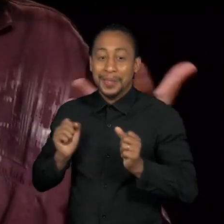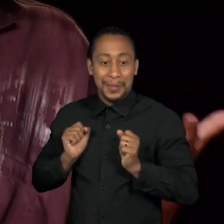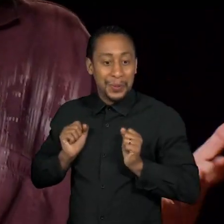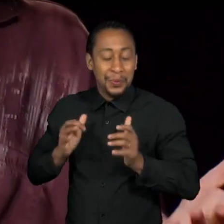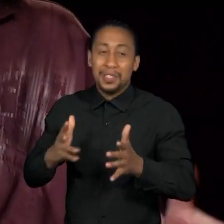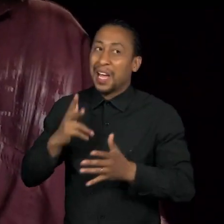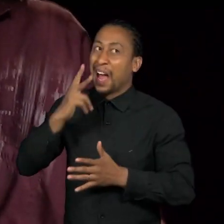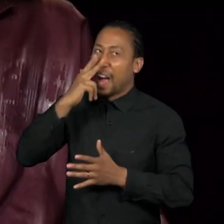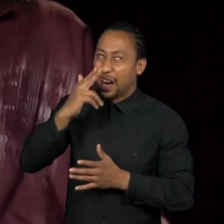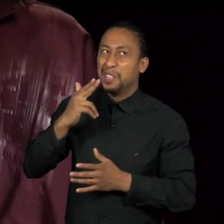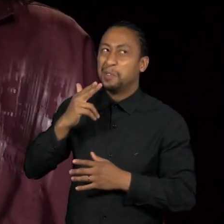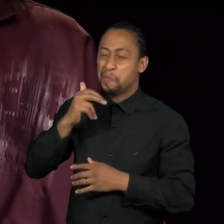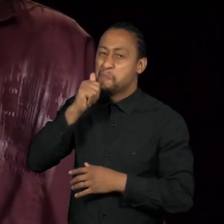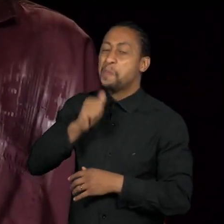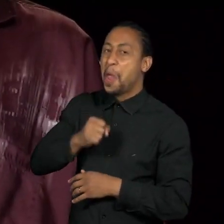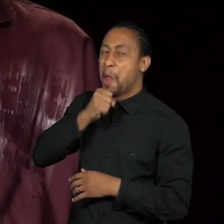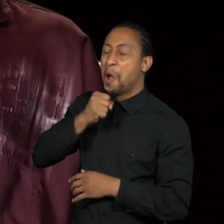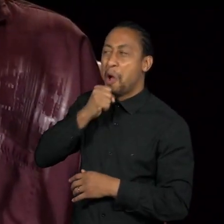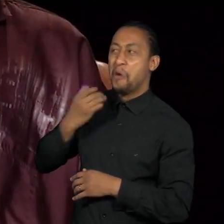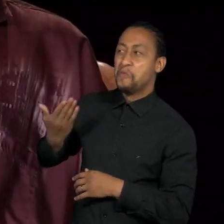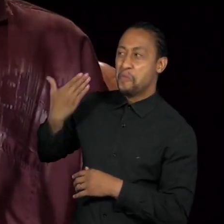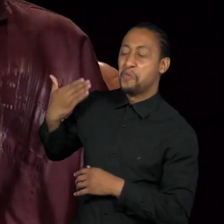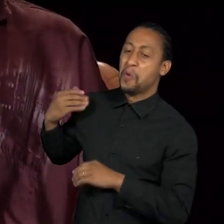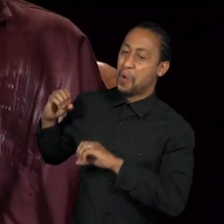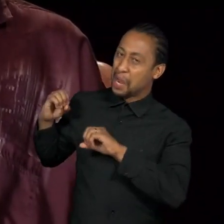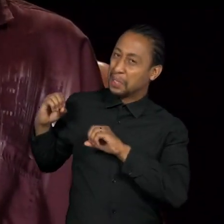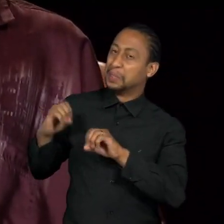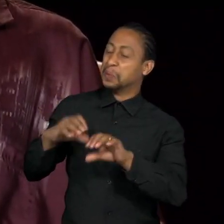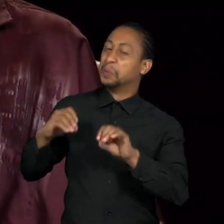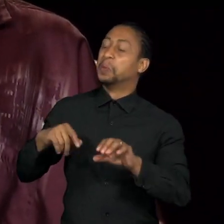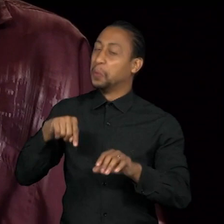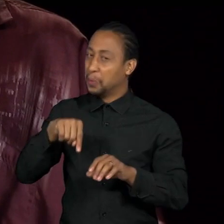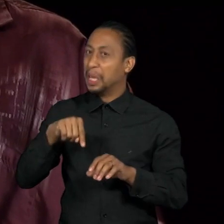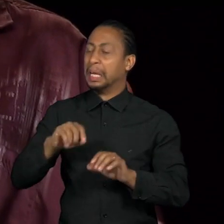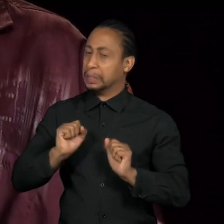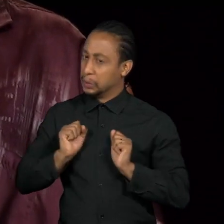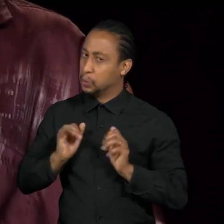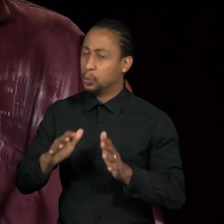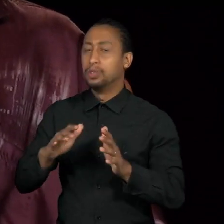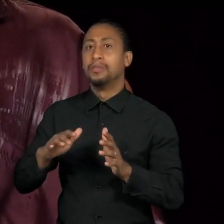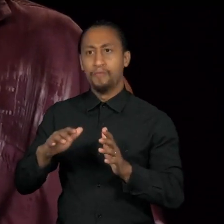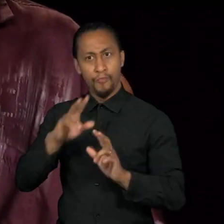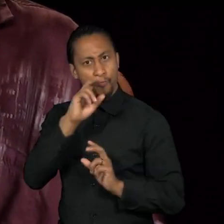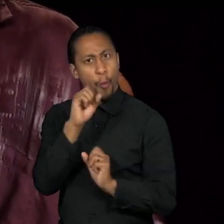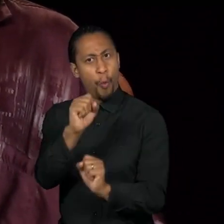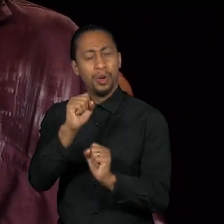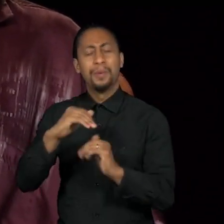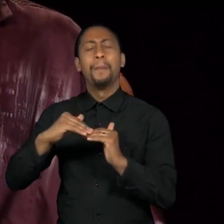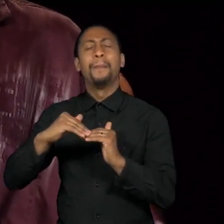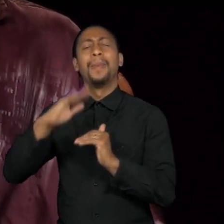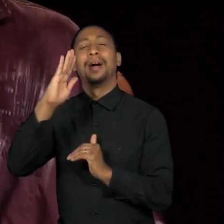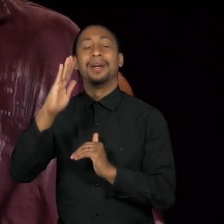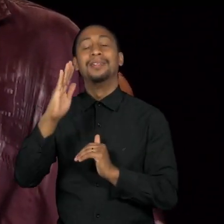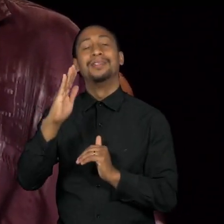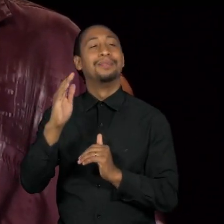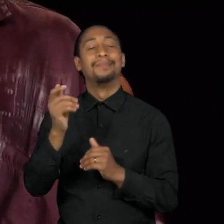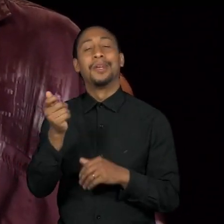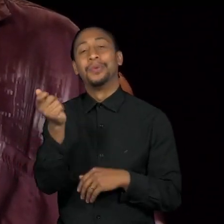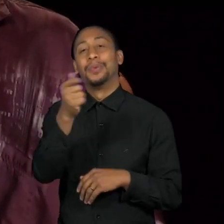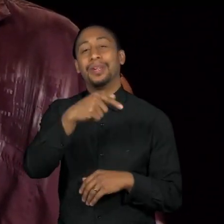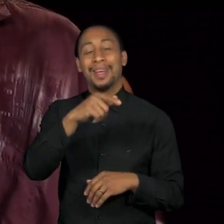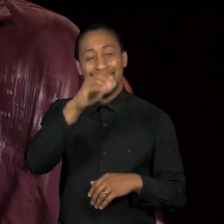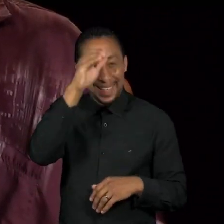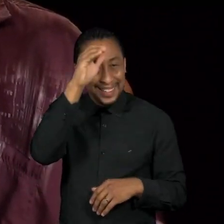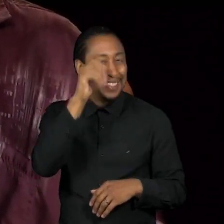avó, mas era muito mais forte nela do que nas minhas tias. Eu tenho amigas da